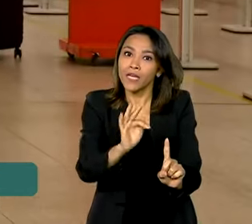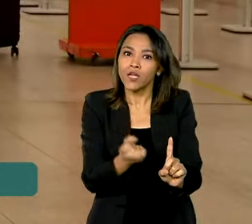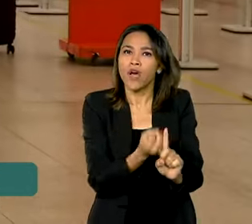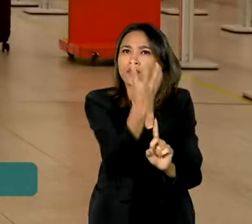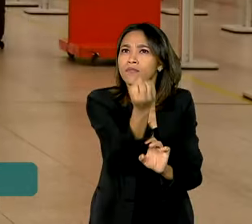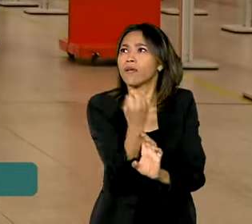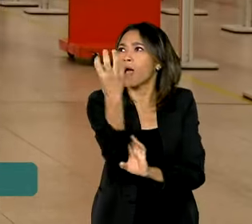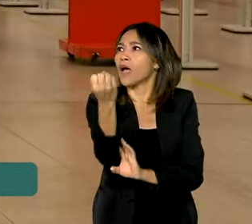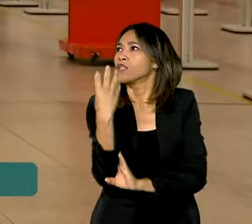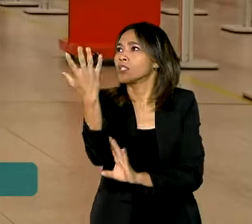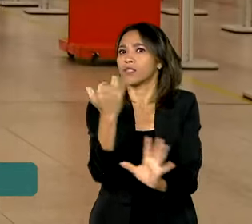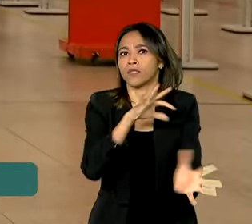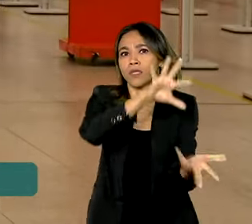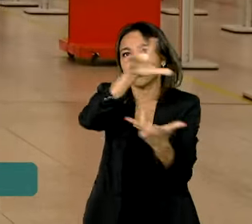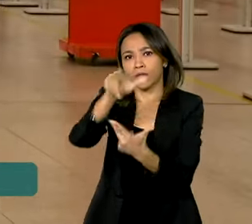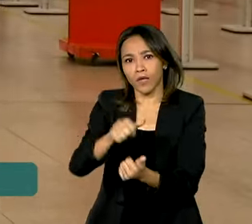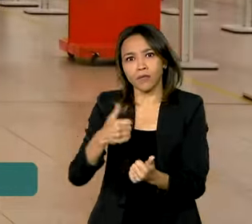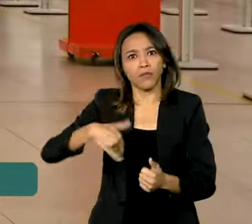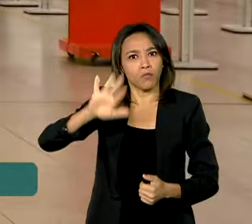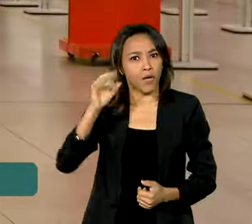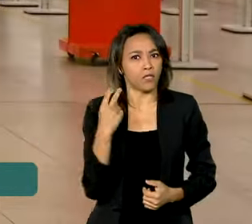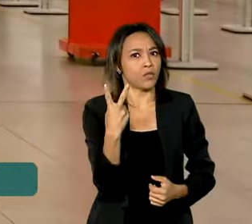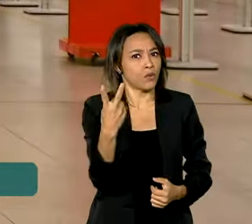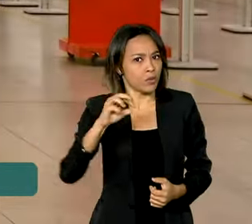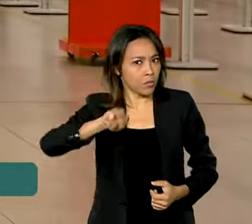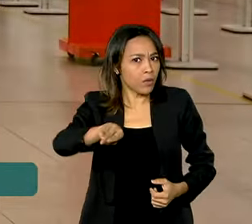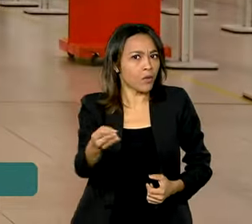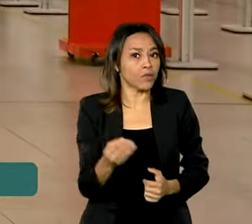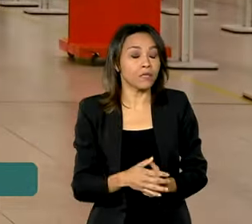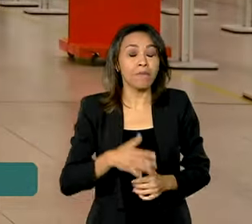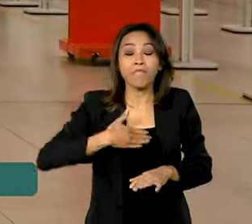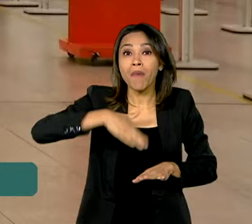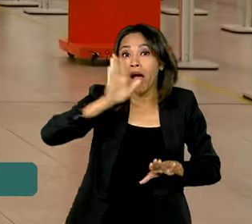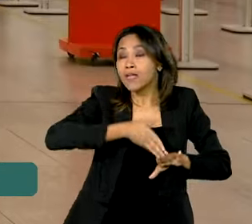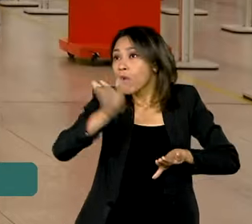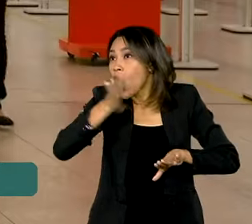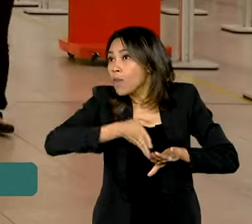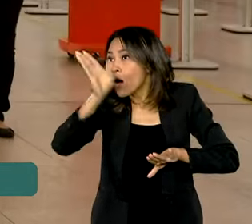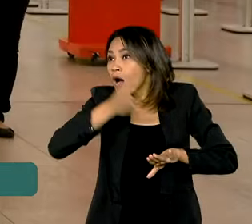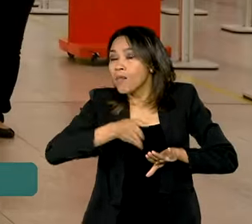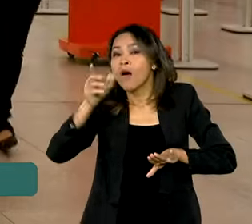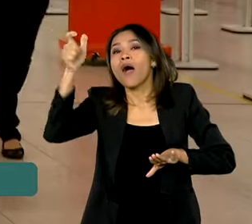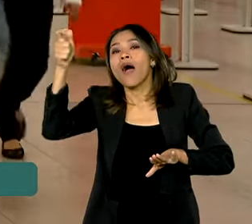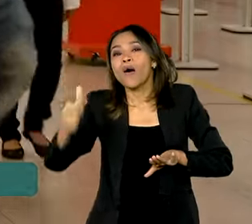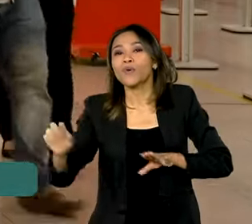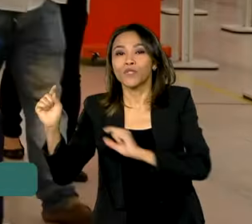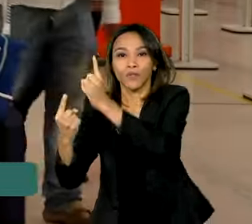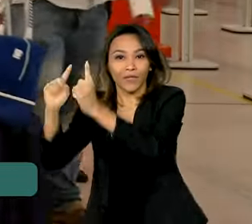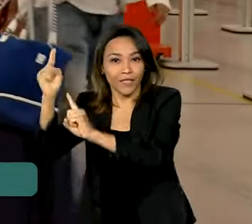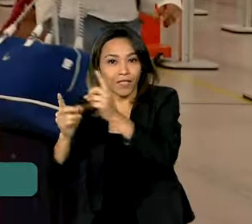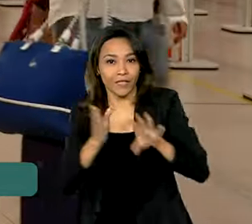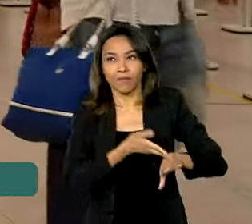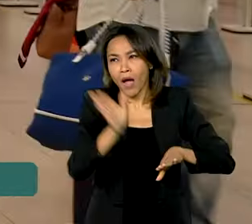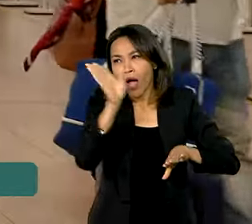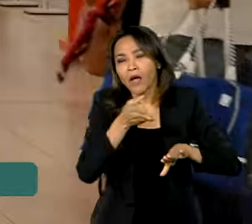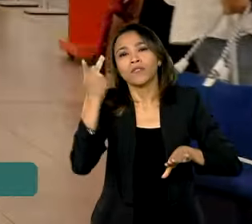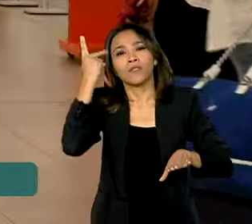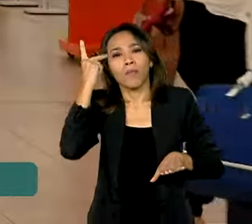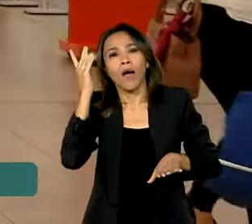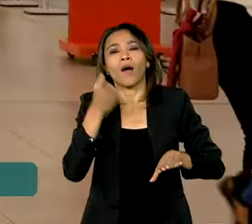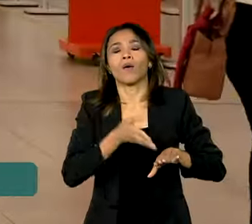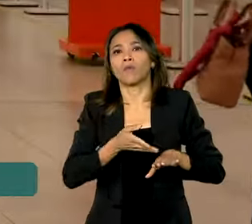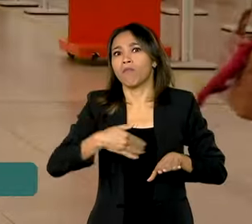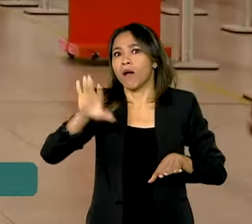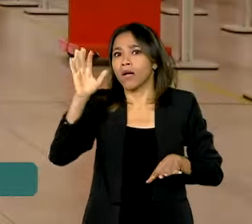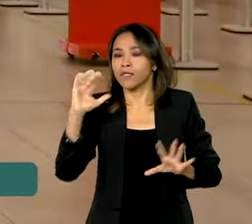internacional supera os 2 milhões. A rota mais movimentada no período foi Santiago, no Chile, Guarulhos, em São Paulo, com